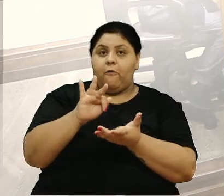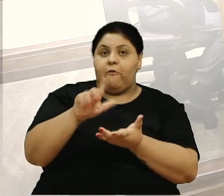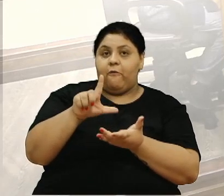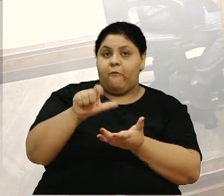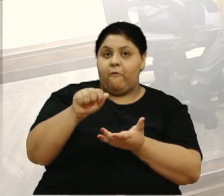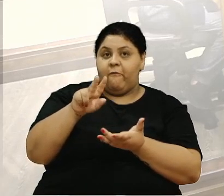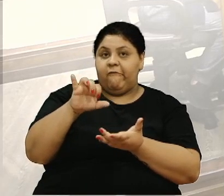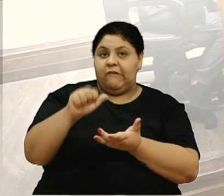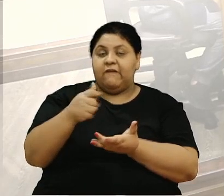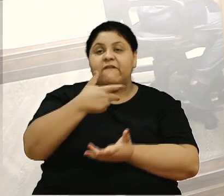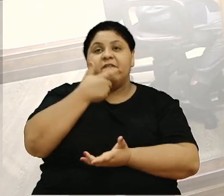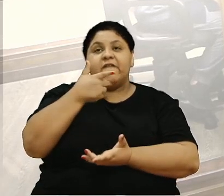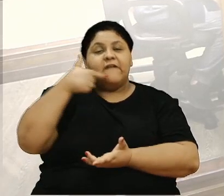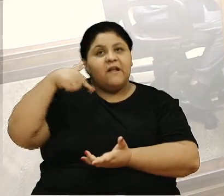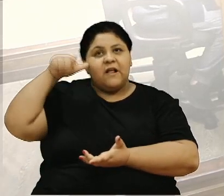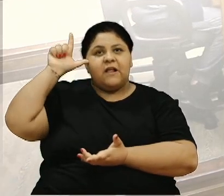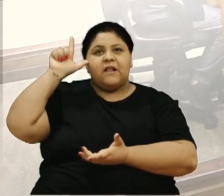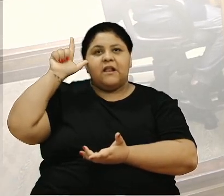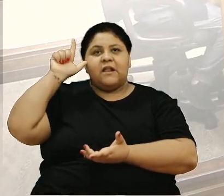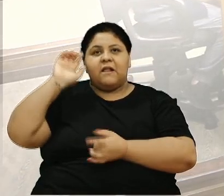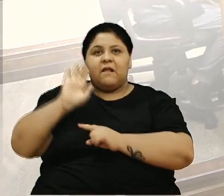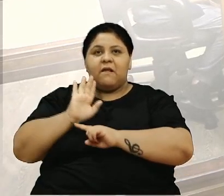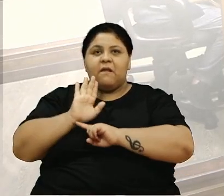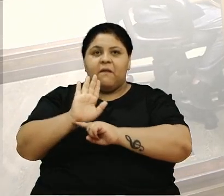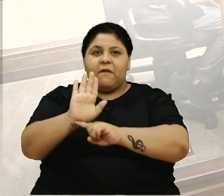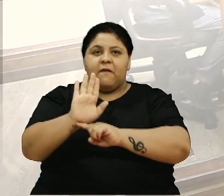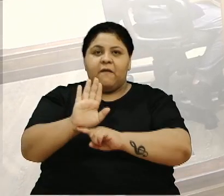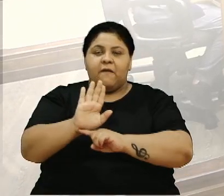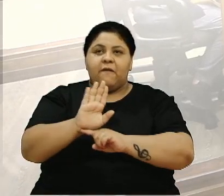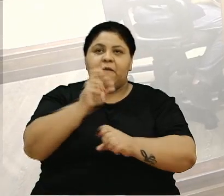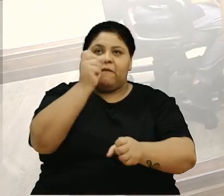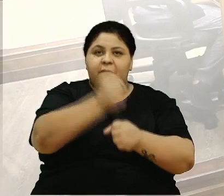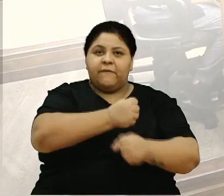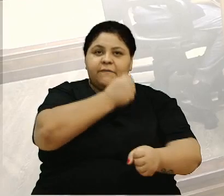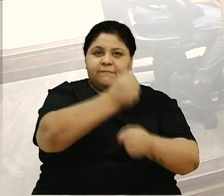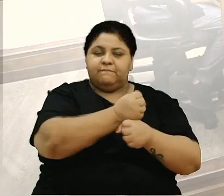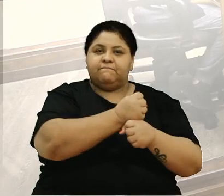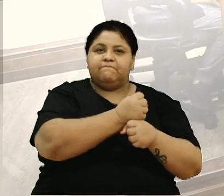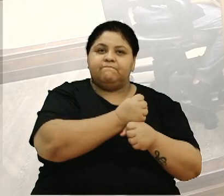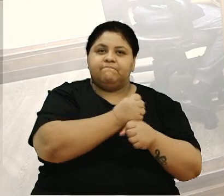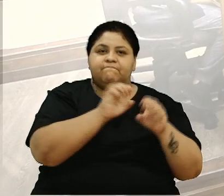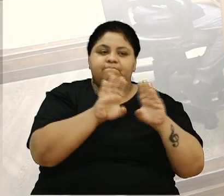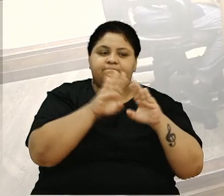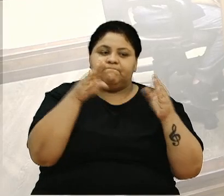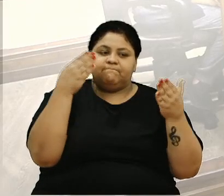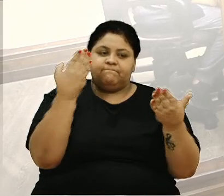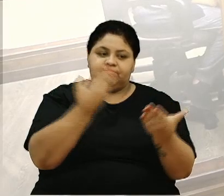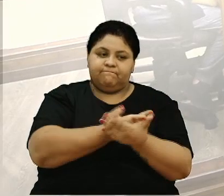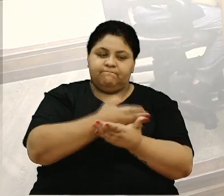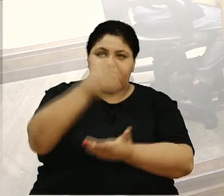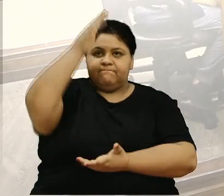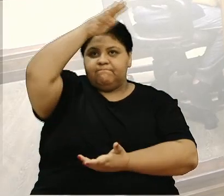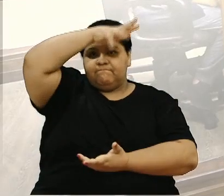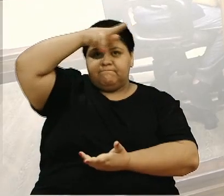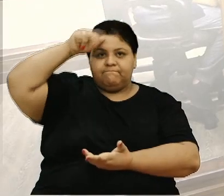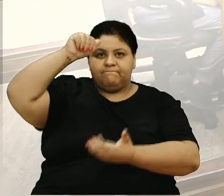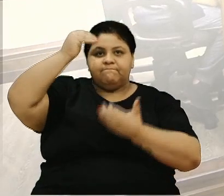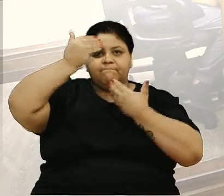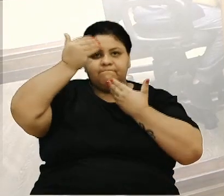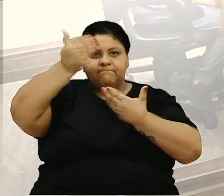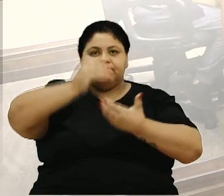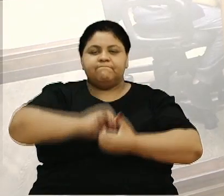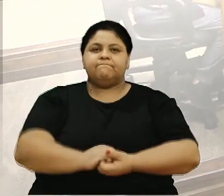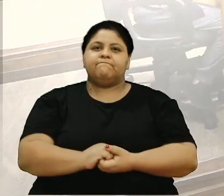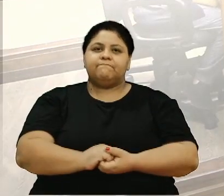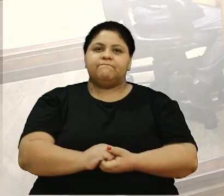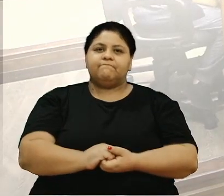dia de ontem também, para auxiliar nas reformas, enfim, para as escolas do município. Obrigado. Obrigado.